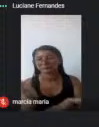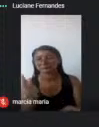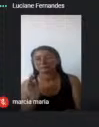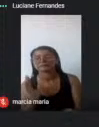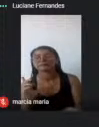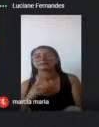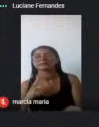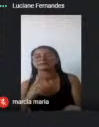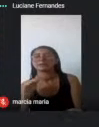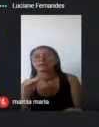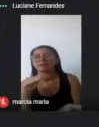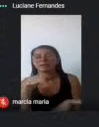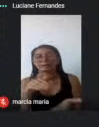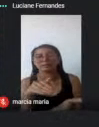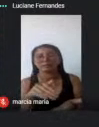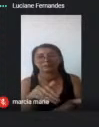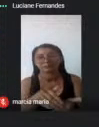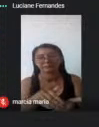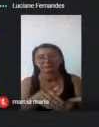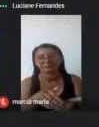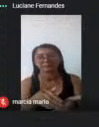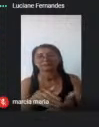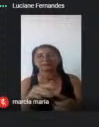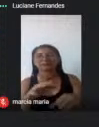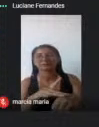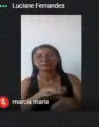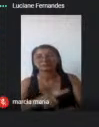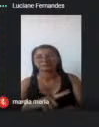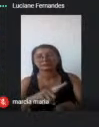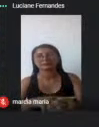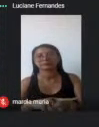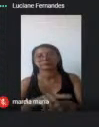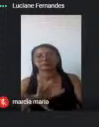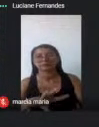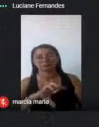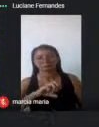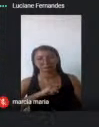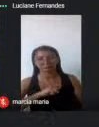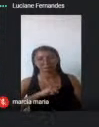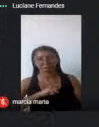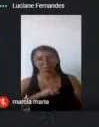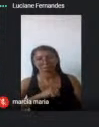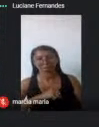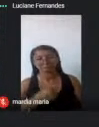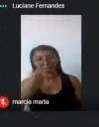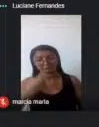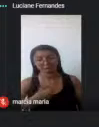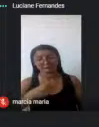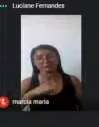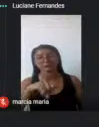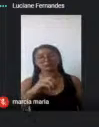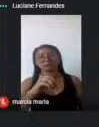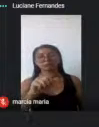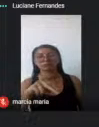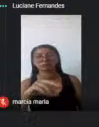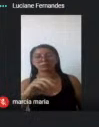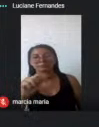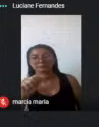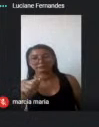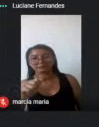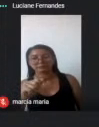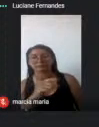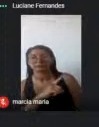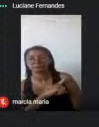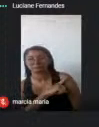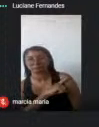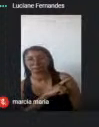para a prevenção de uma sífilis congênita. Então, eu sou Joana, né, sou enfermeira, faço parte do núcleo estadual